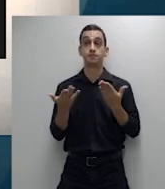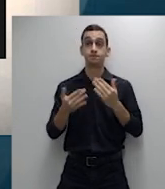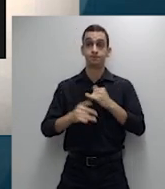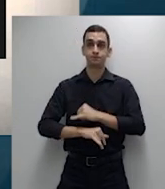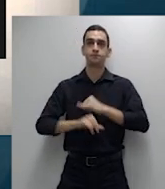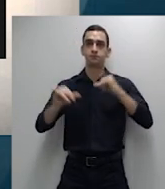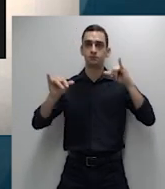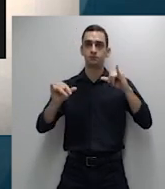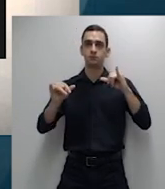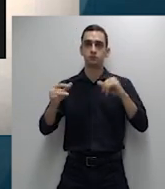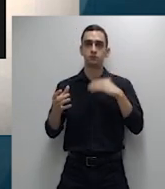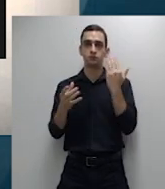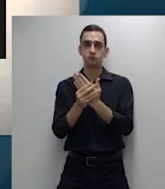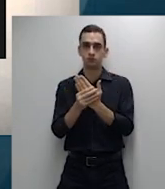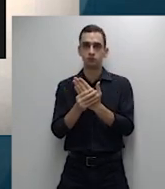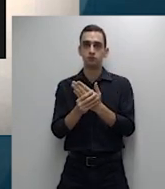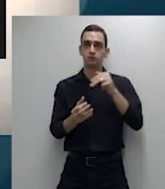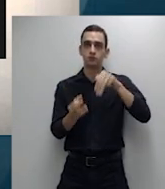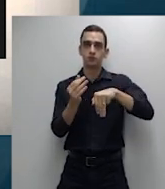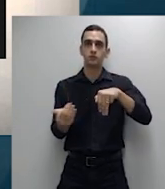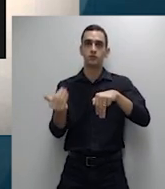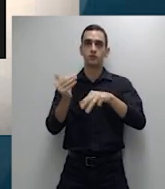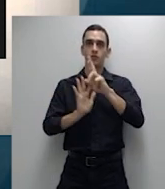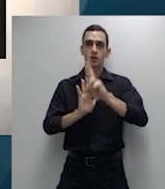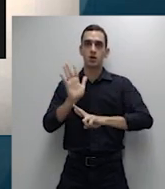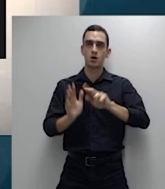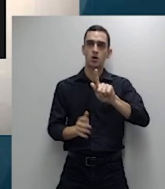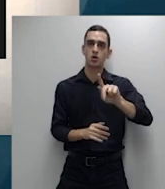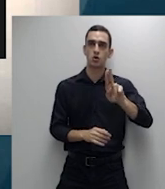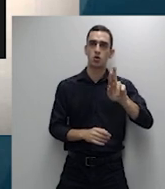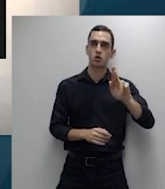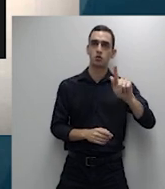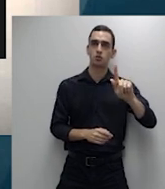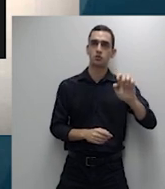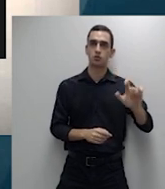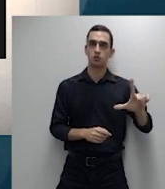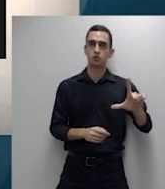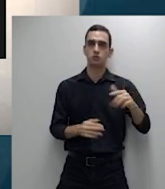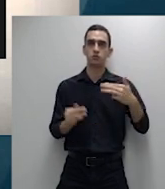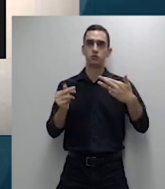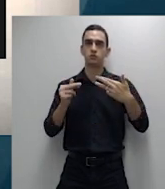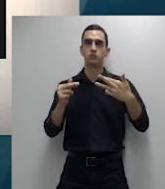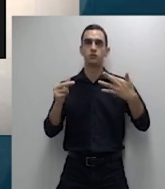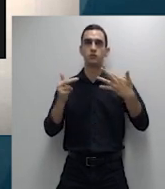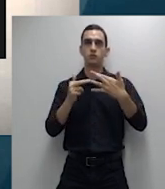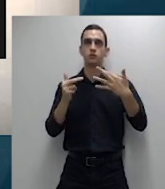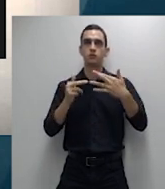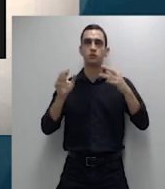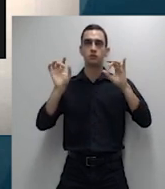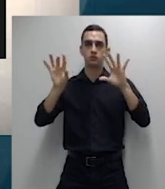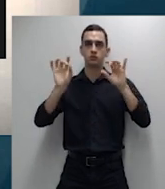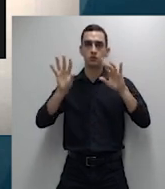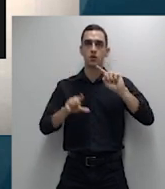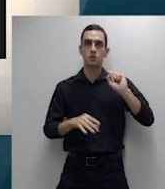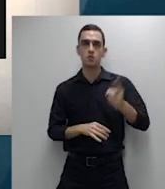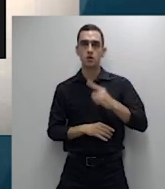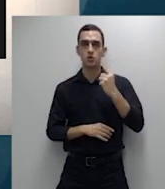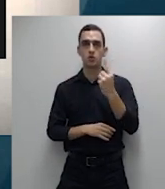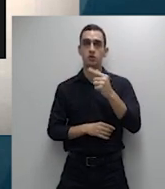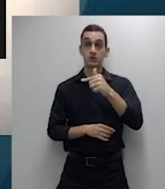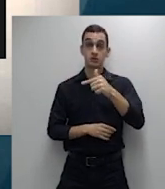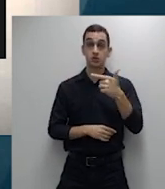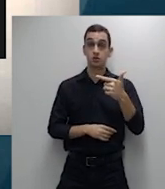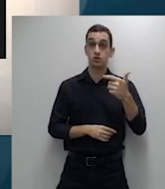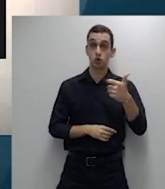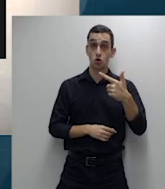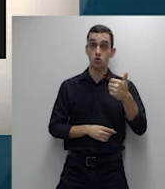já Battle Ministro Gurgel de Faria é o resto 17 12851 Observe também que